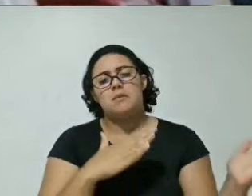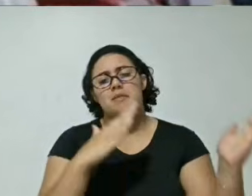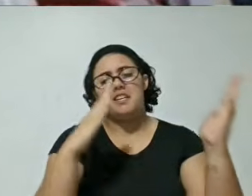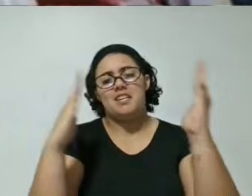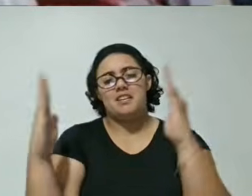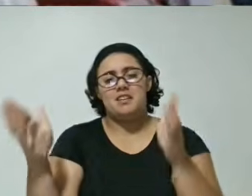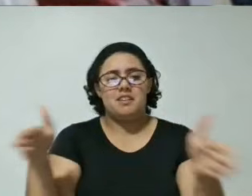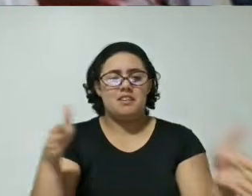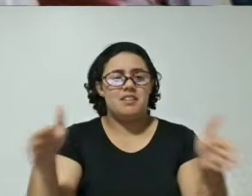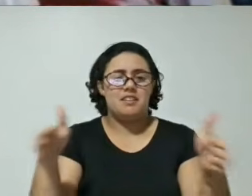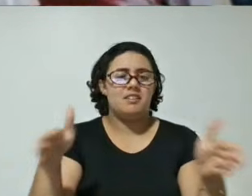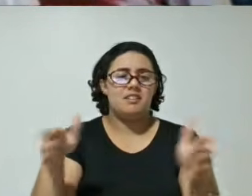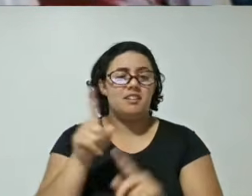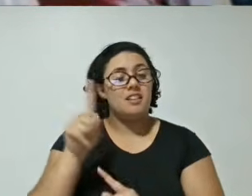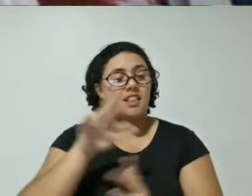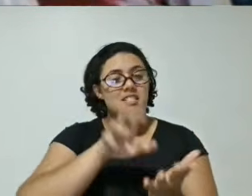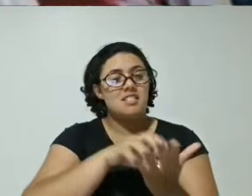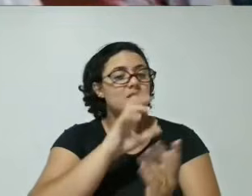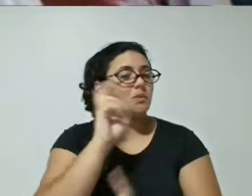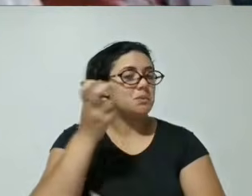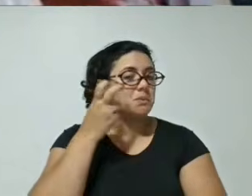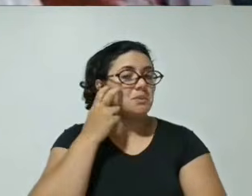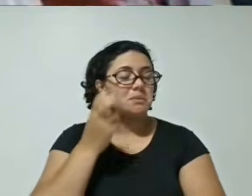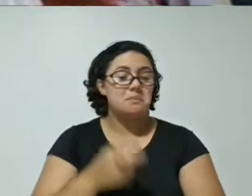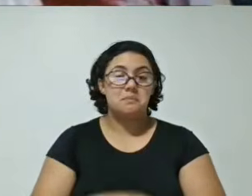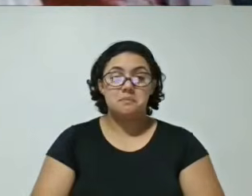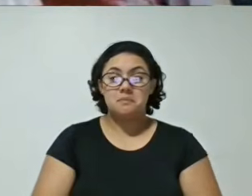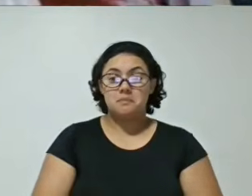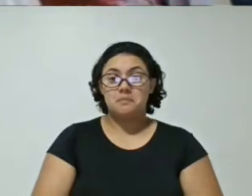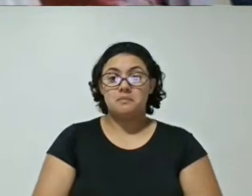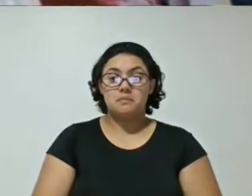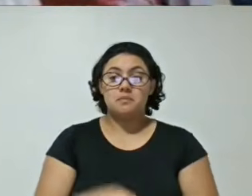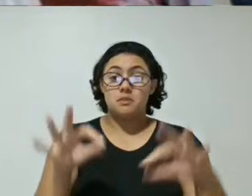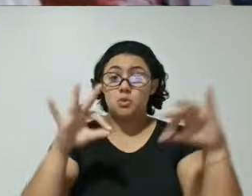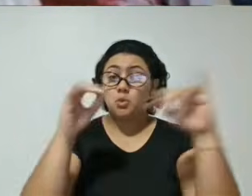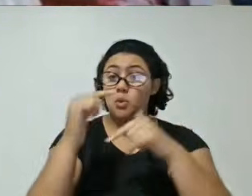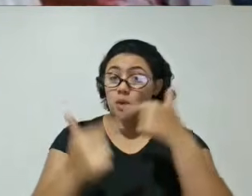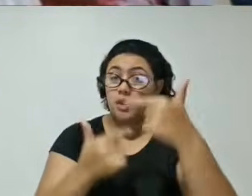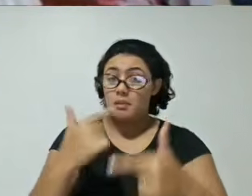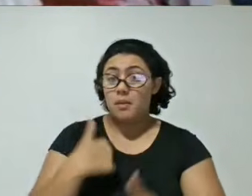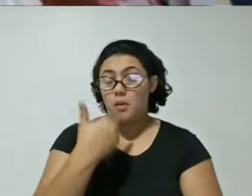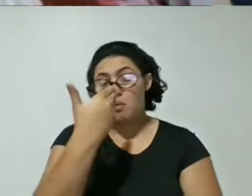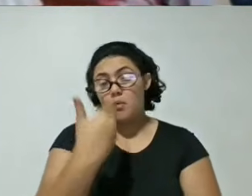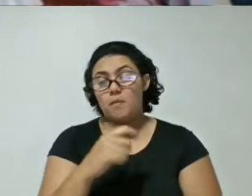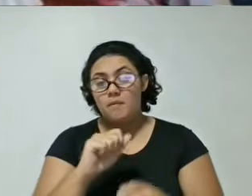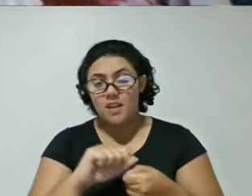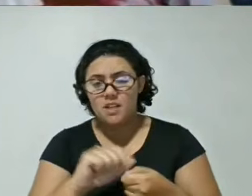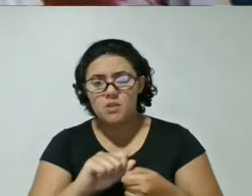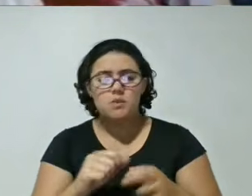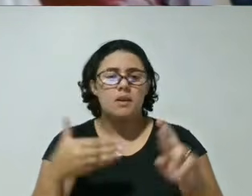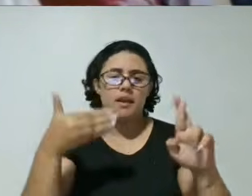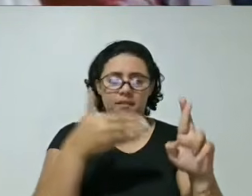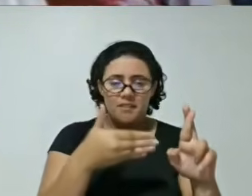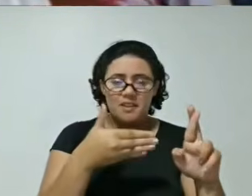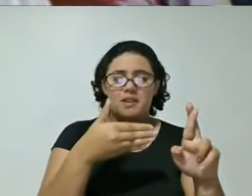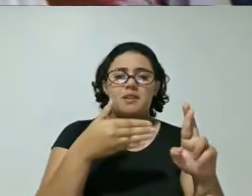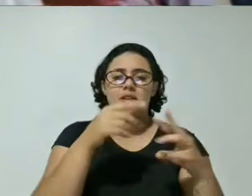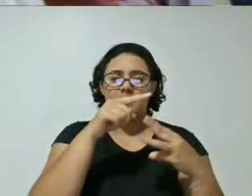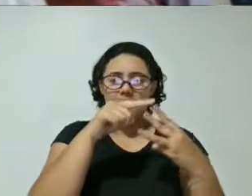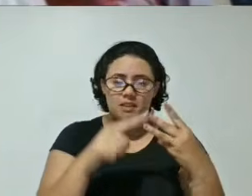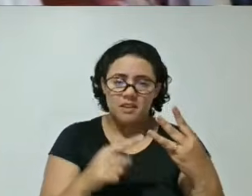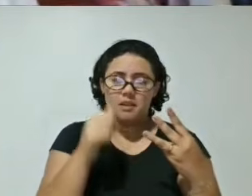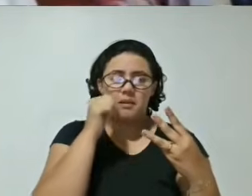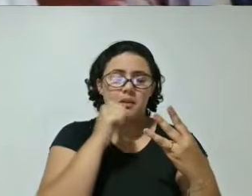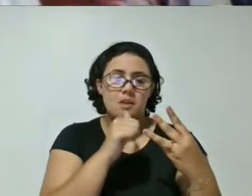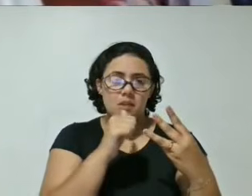e até hoje marcam muito a minha vida. Né? Todos os trabalhos que eu faço, sempre faço referência a elas. Fico feliz. A Ieda já